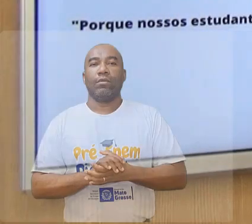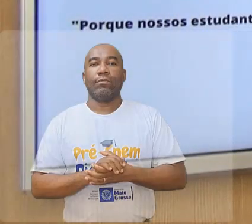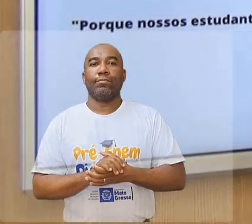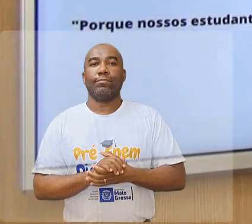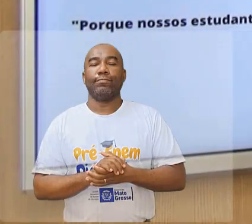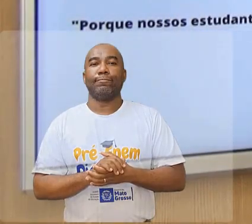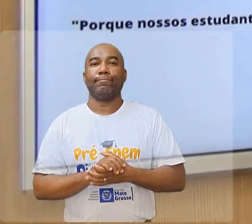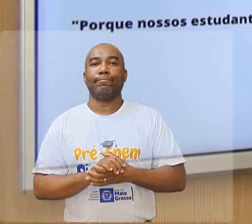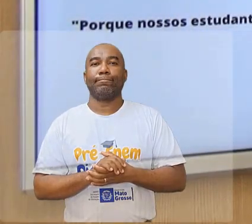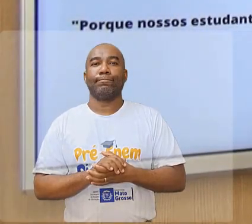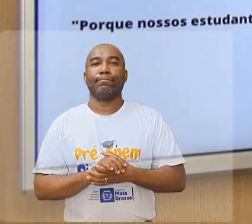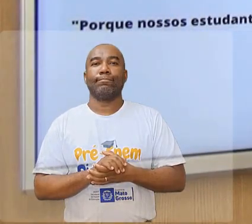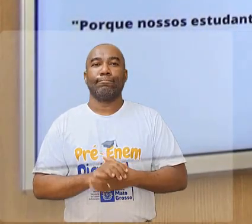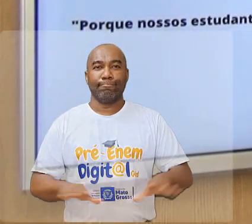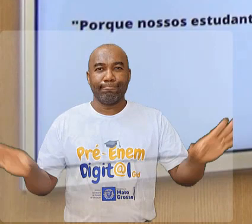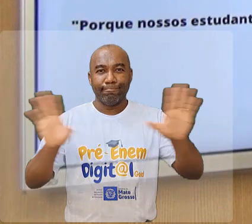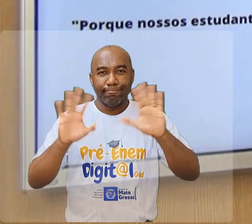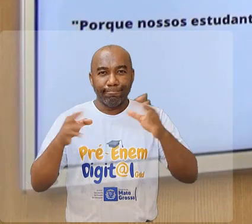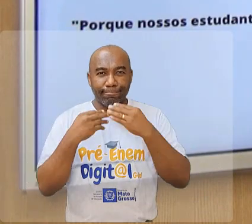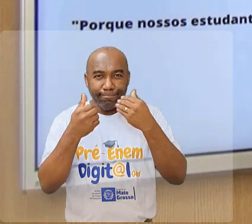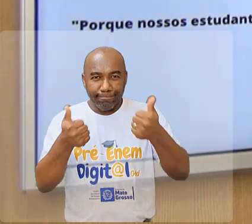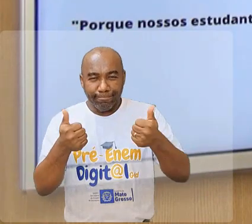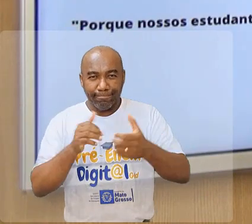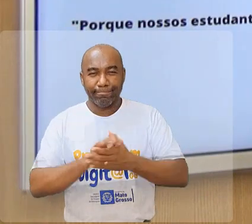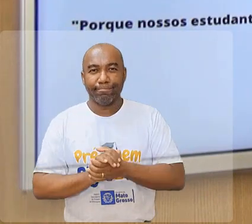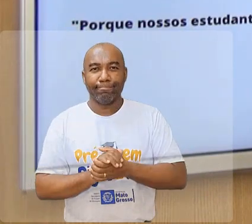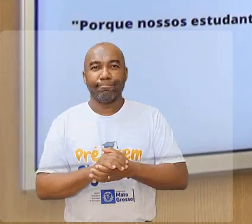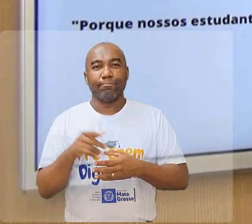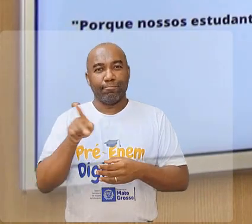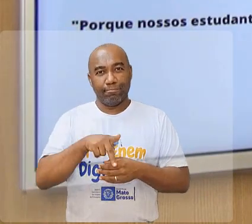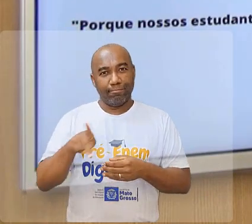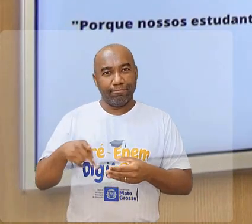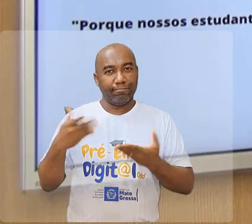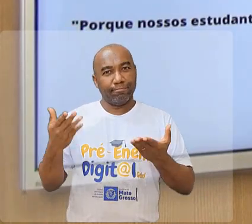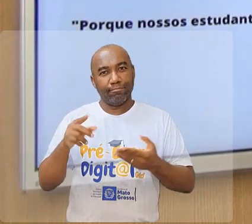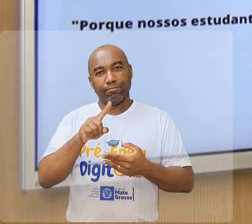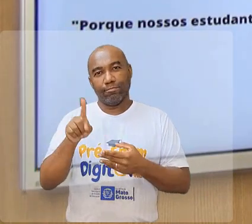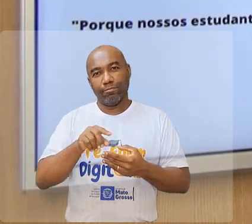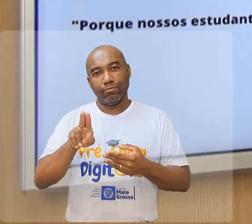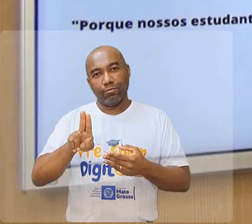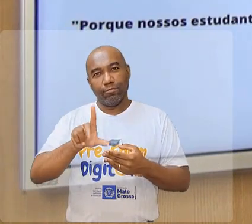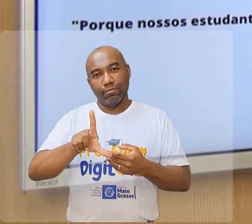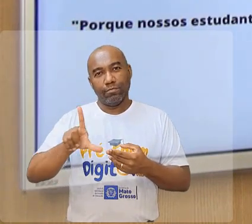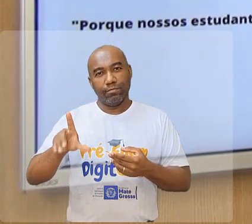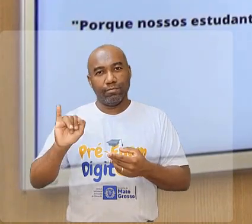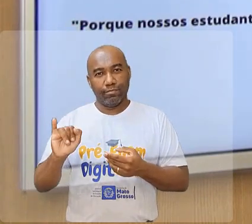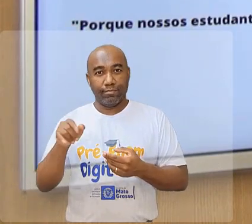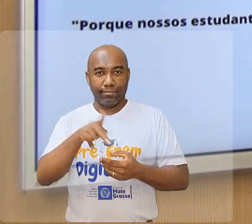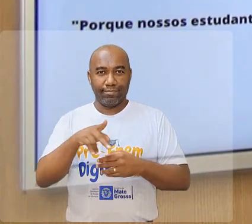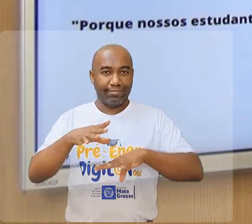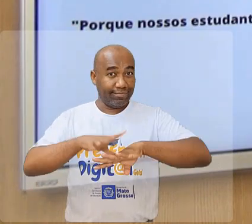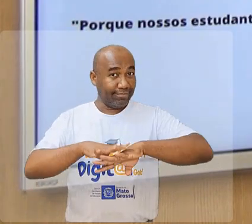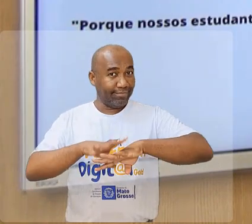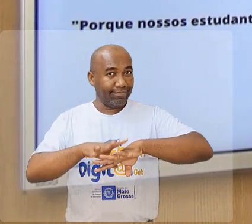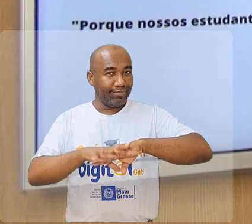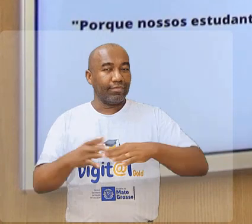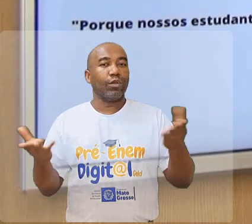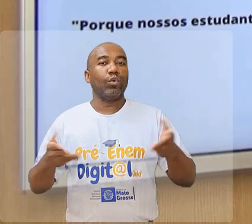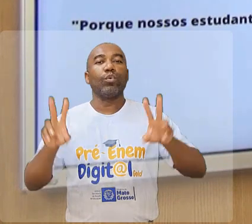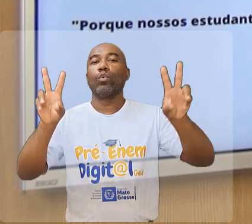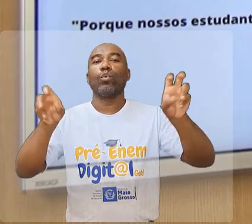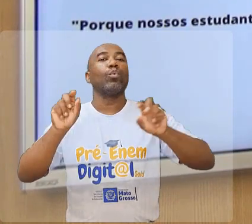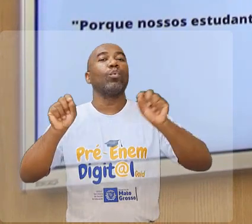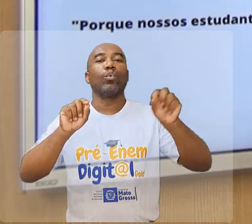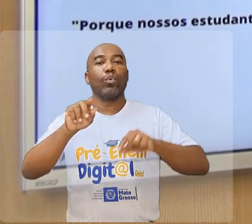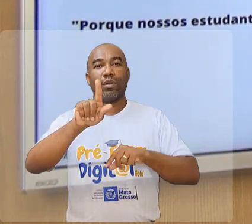o Olá pessoal tudo bem Sou professor Julie sou professor de matemática hoje vamos